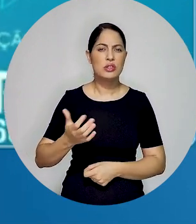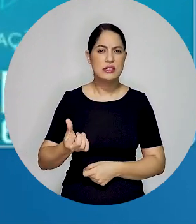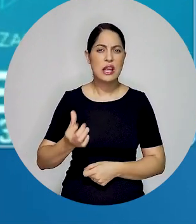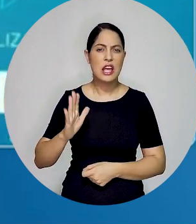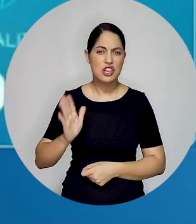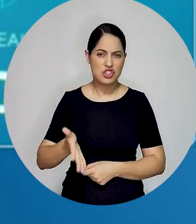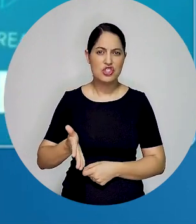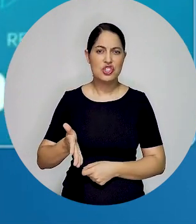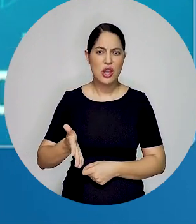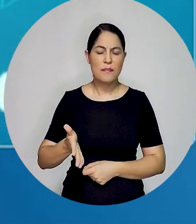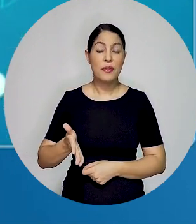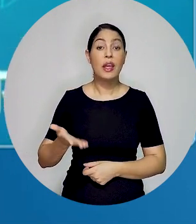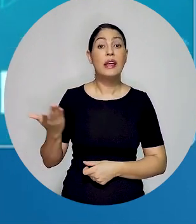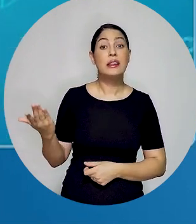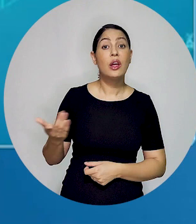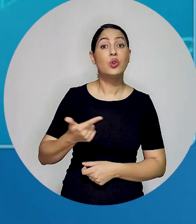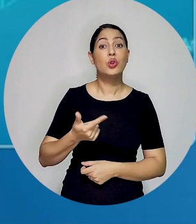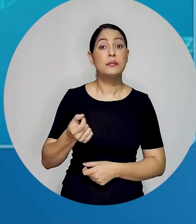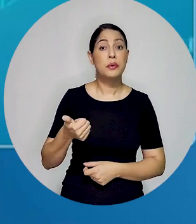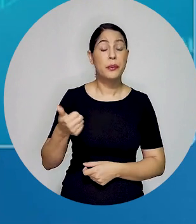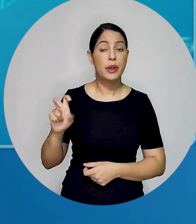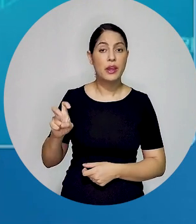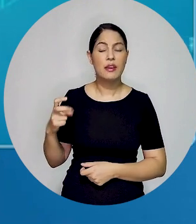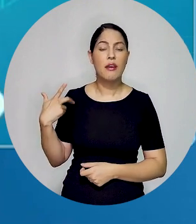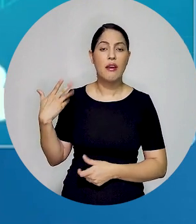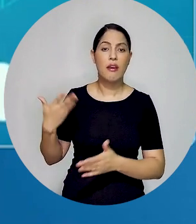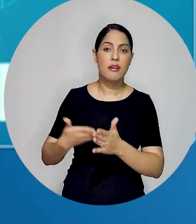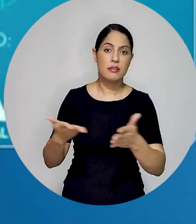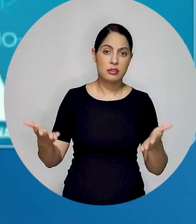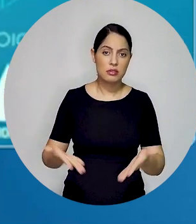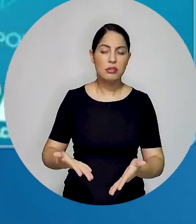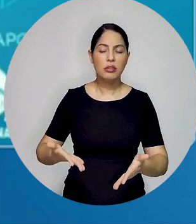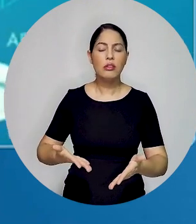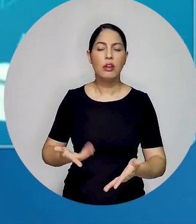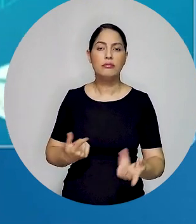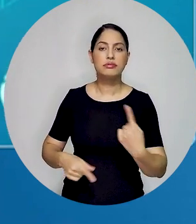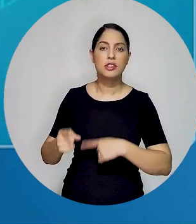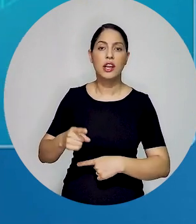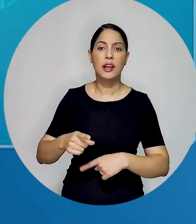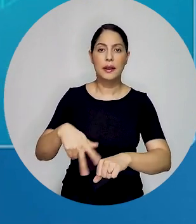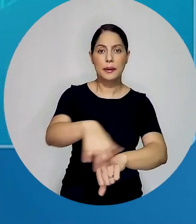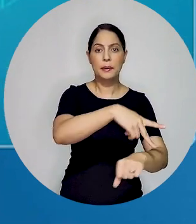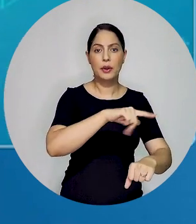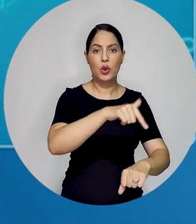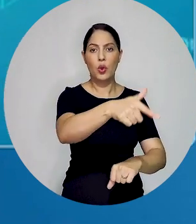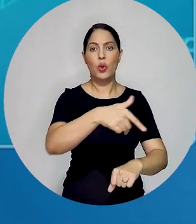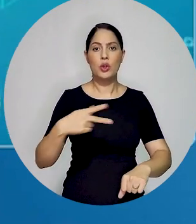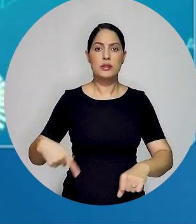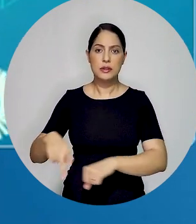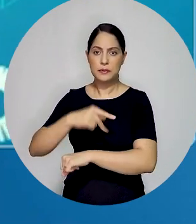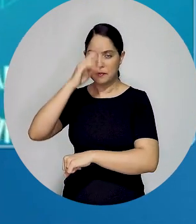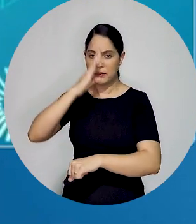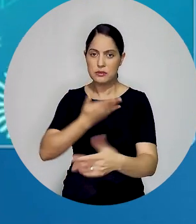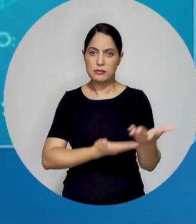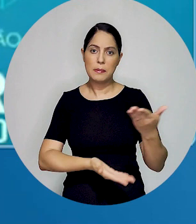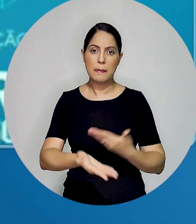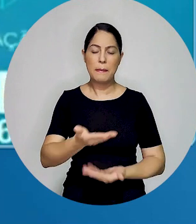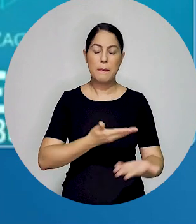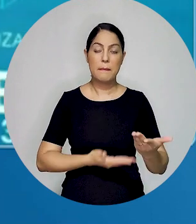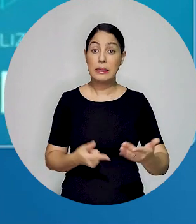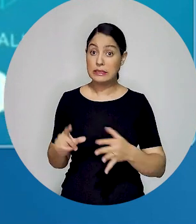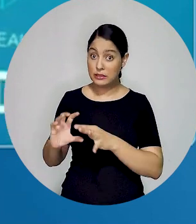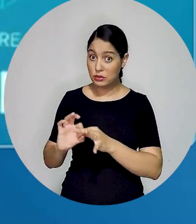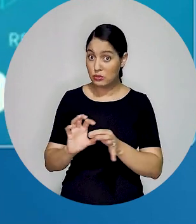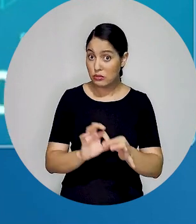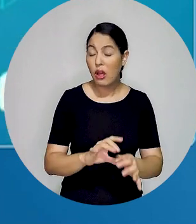desde então o Instituto ganhou corpo e protagonismo, sobretudo com a grande interlocução entre o setor privado internacional e o mercado